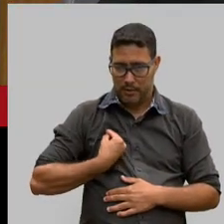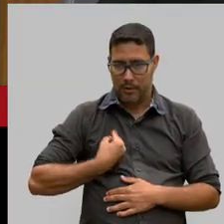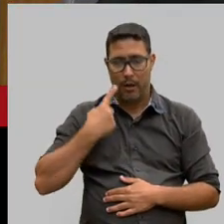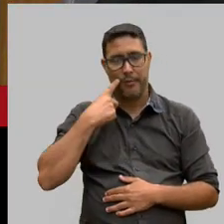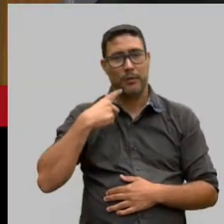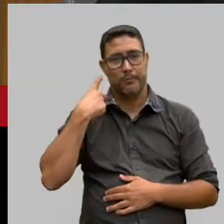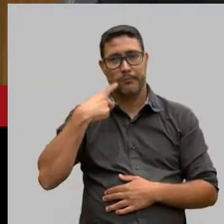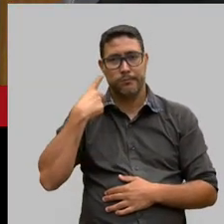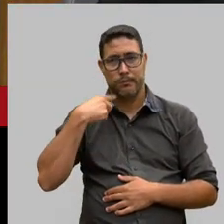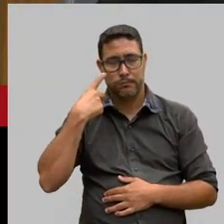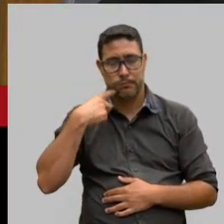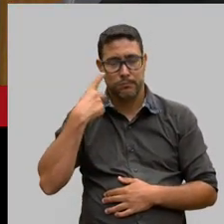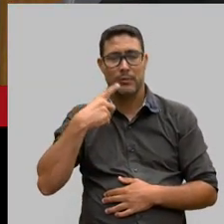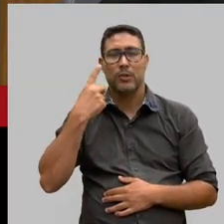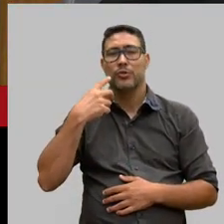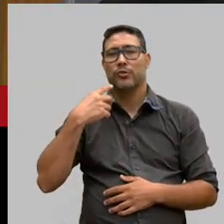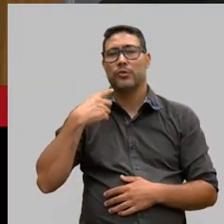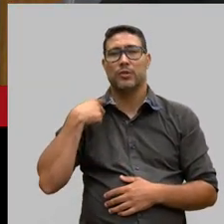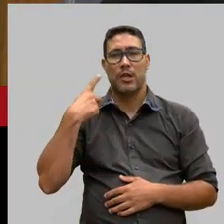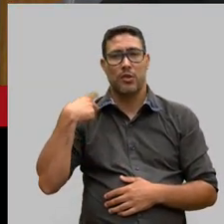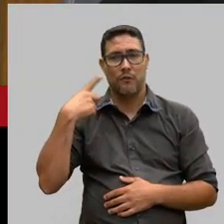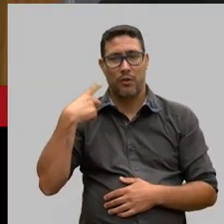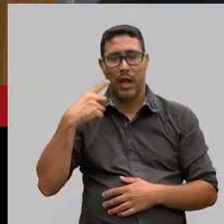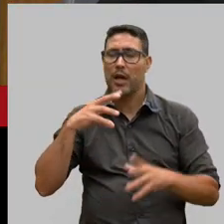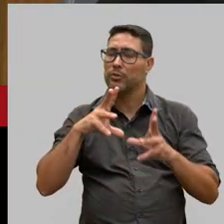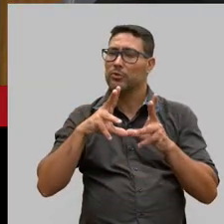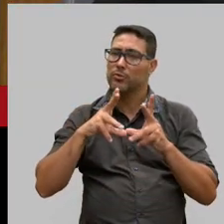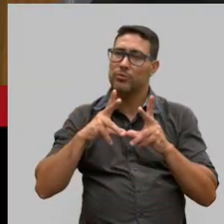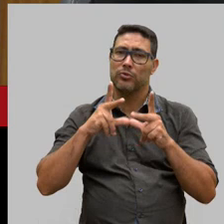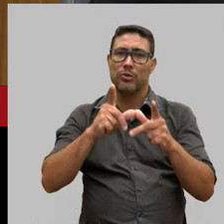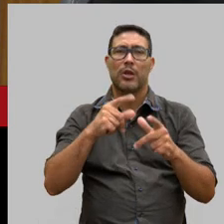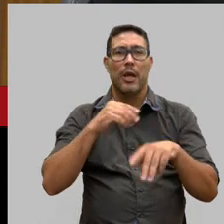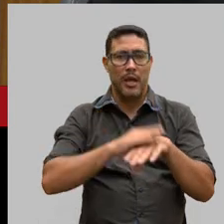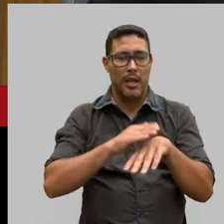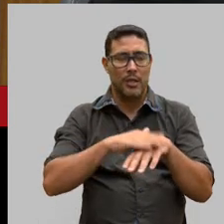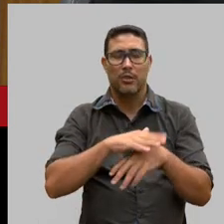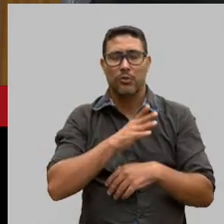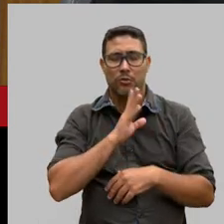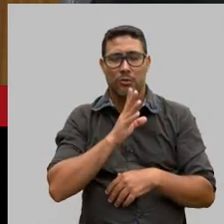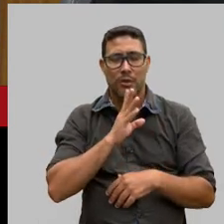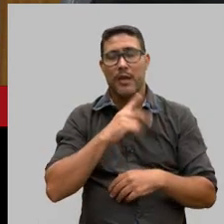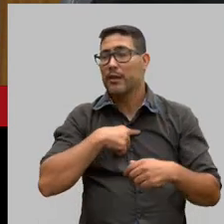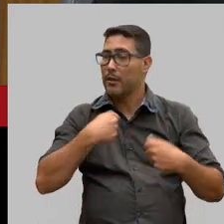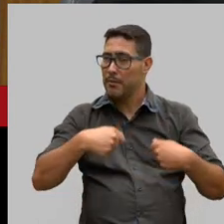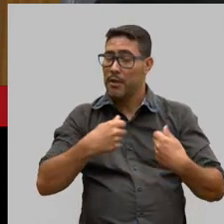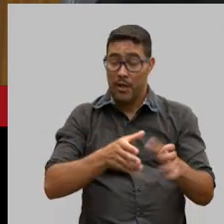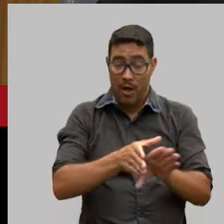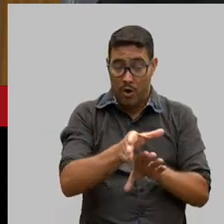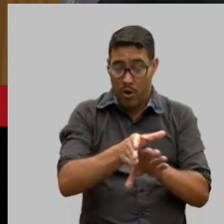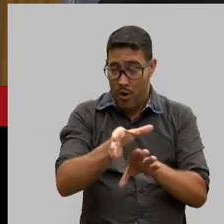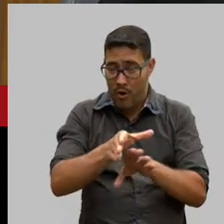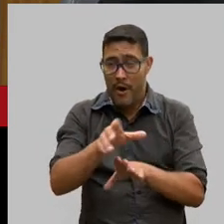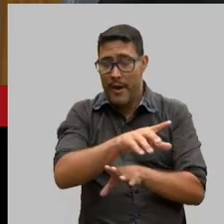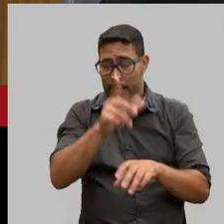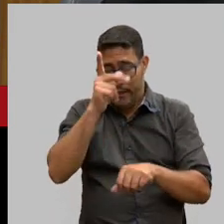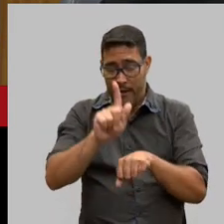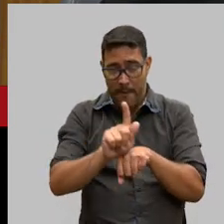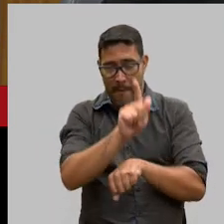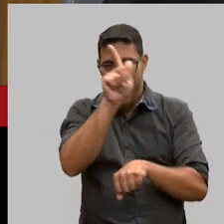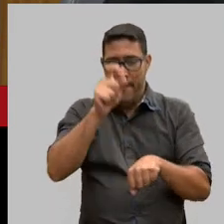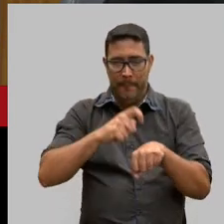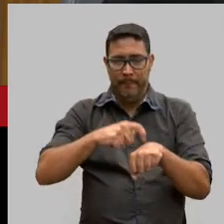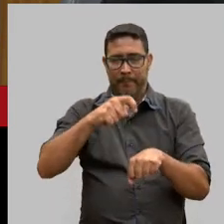pública do Estado porque ela está dentro ela ela conhece ela que deve orientar o gestor ali na implementação mas